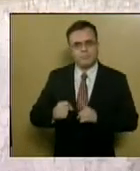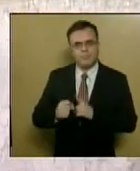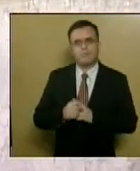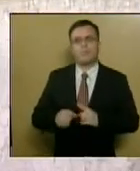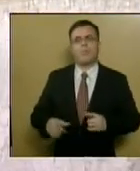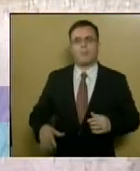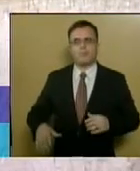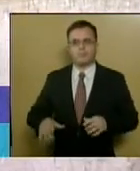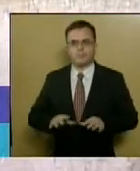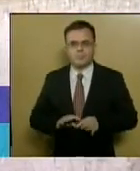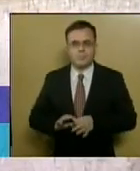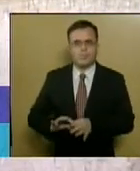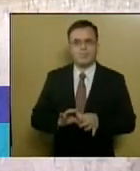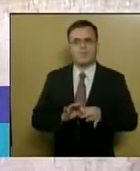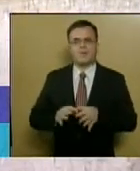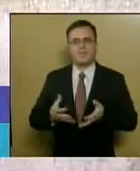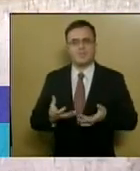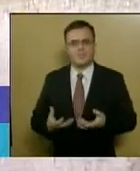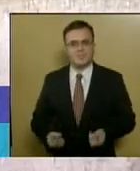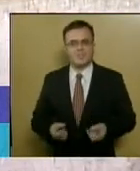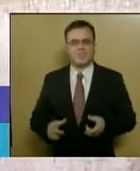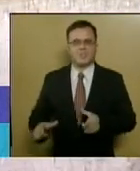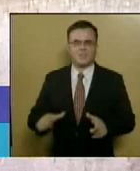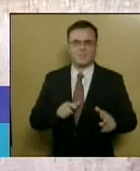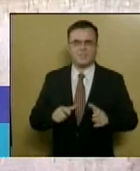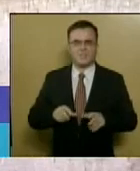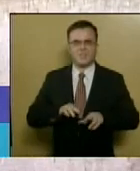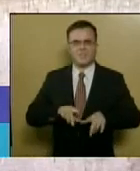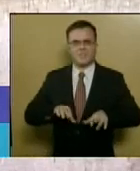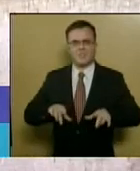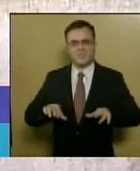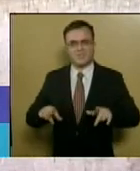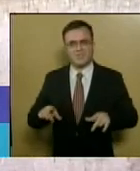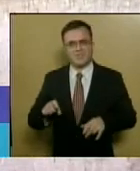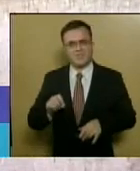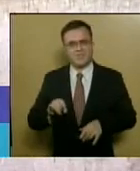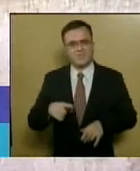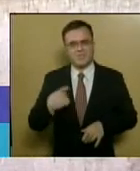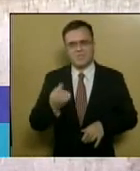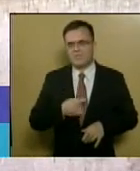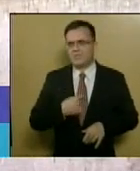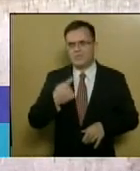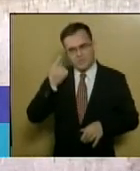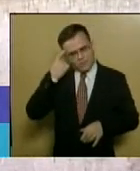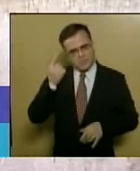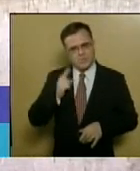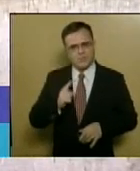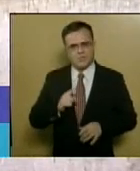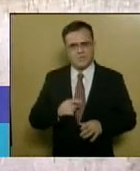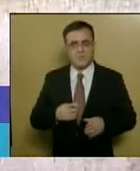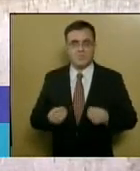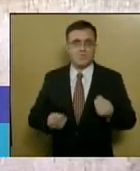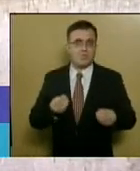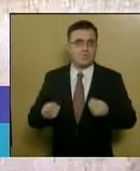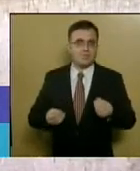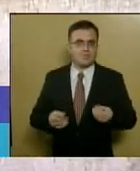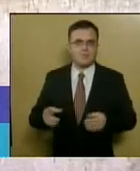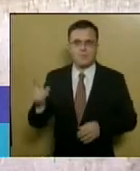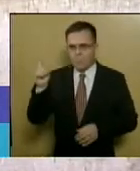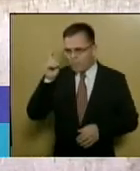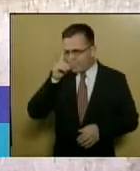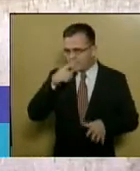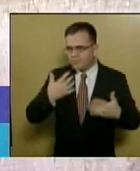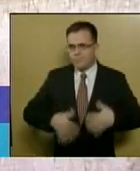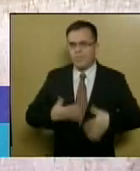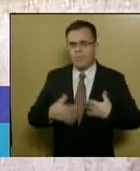nas obras, na seca, em vários setores, porque se nós não pensarmos assim, fica mais difícil. Nós temos que prestigiar